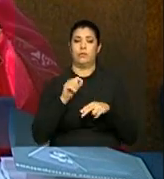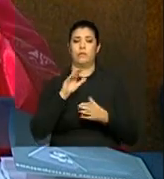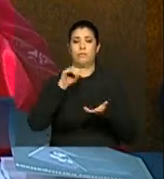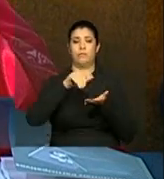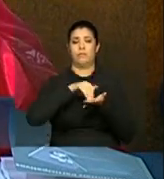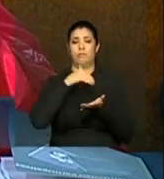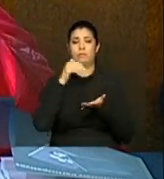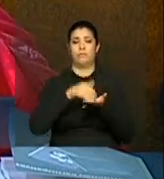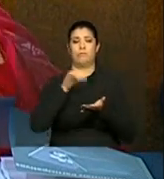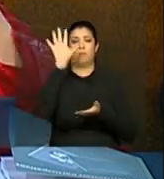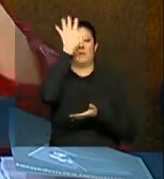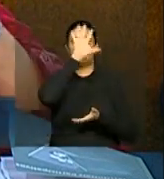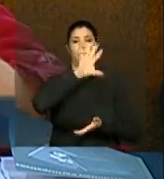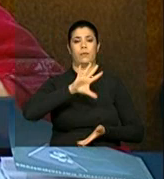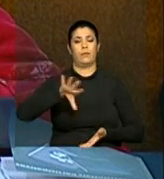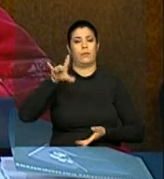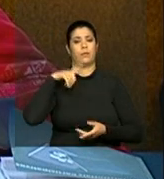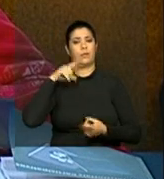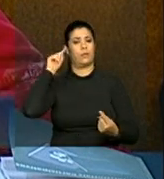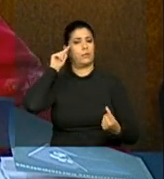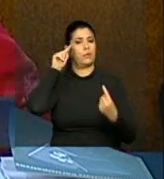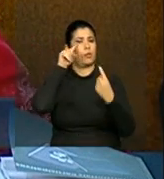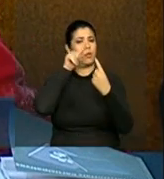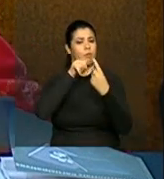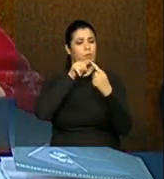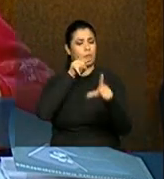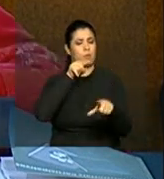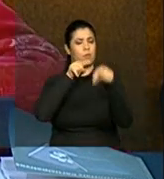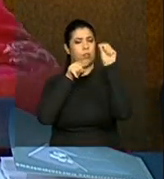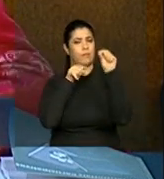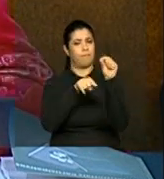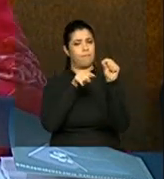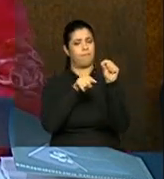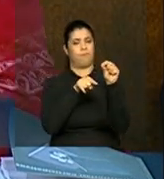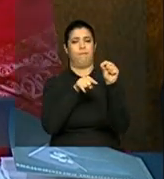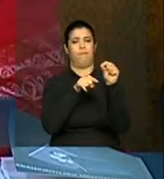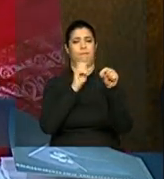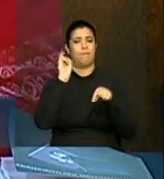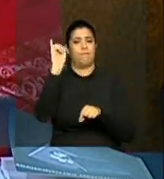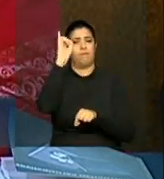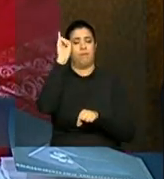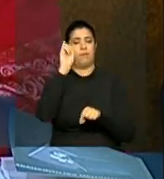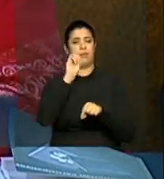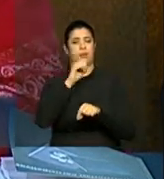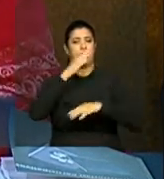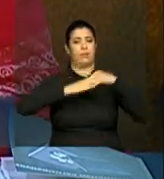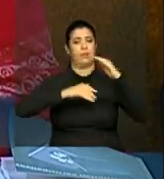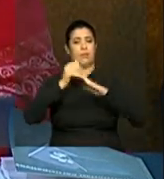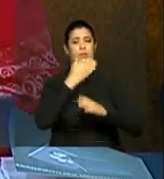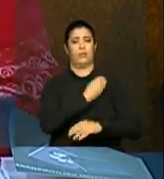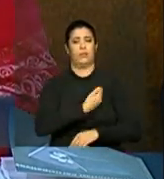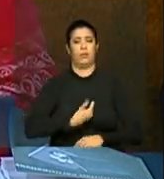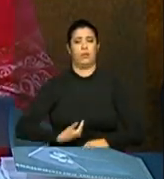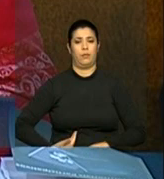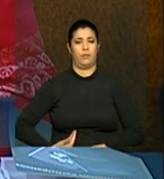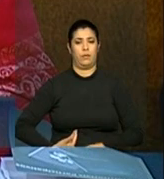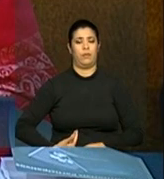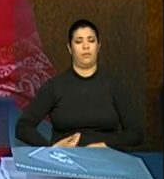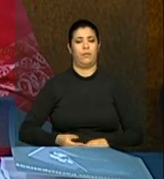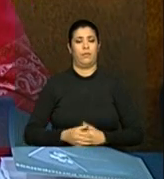eh tem um destaque enorme no âmbito do governo, né,